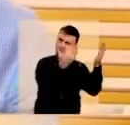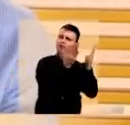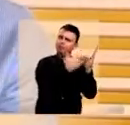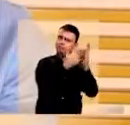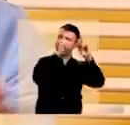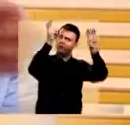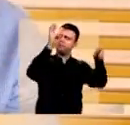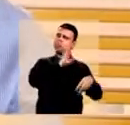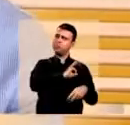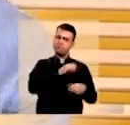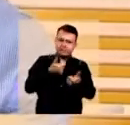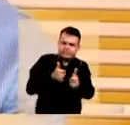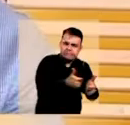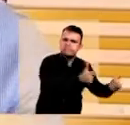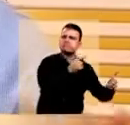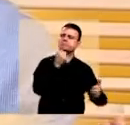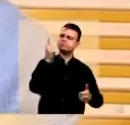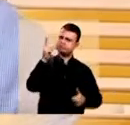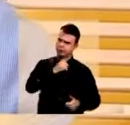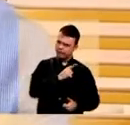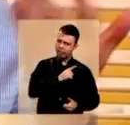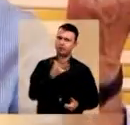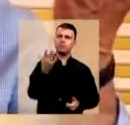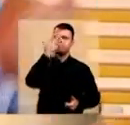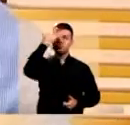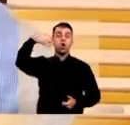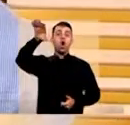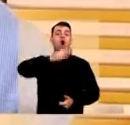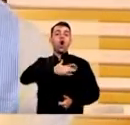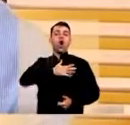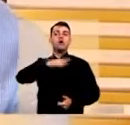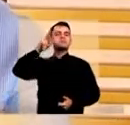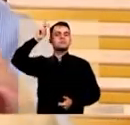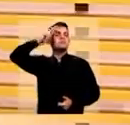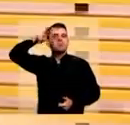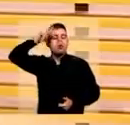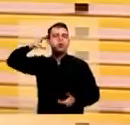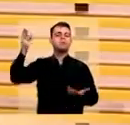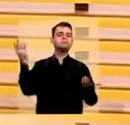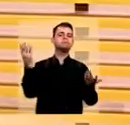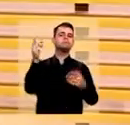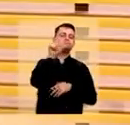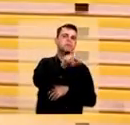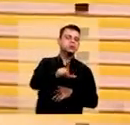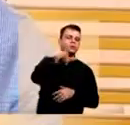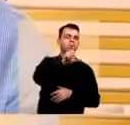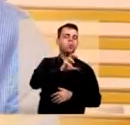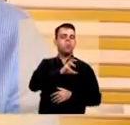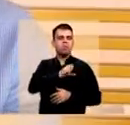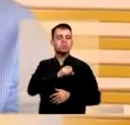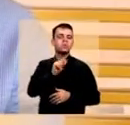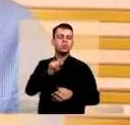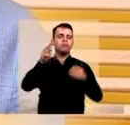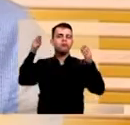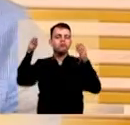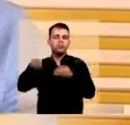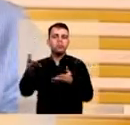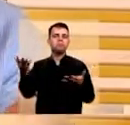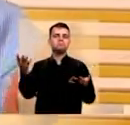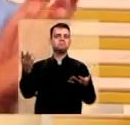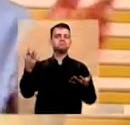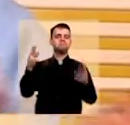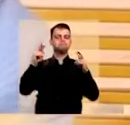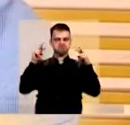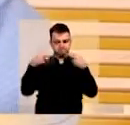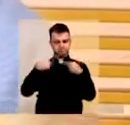ler, né? Policial, todo né? é policial, outros gostam mais de fantasia, outros já querem uma literatura um pouco mais voltada assim,